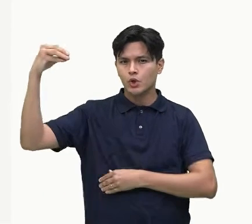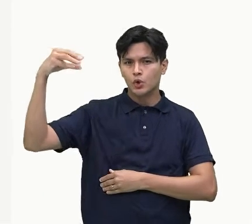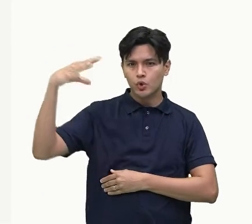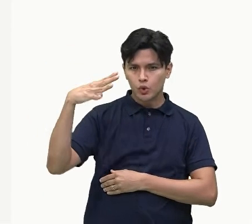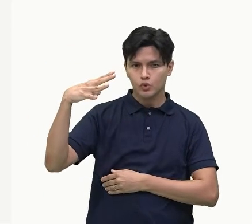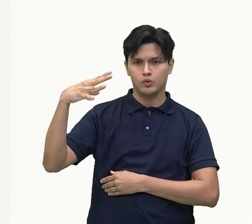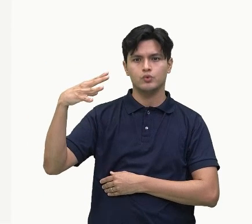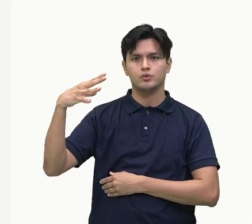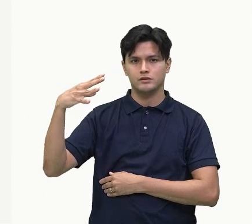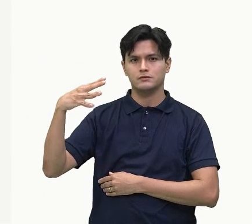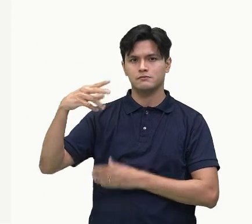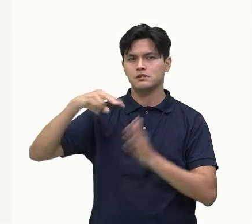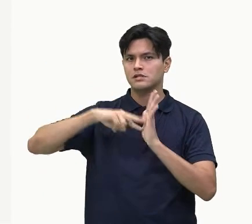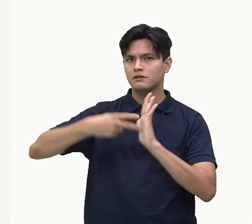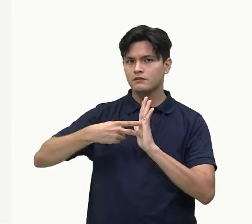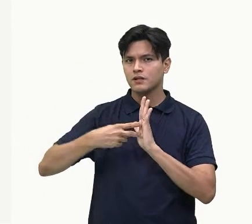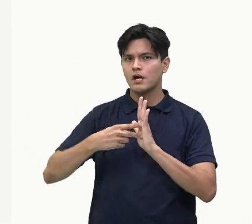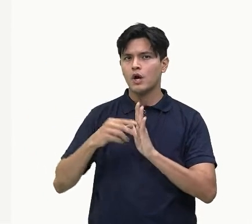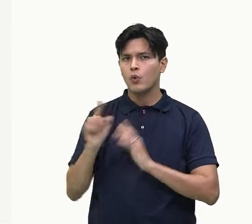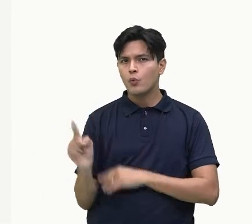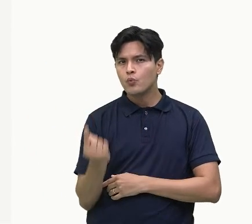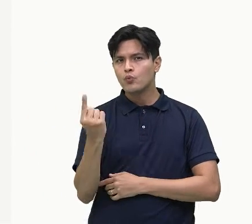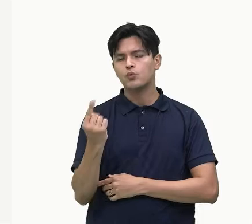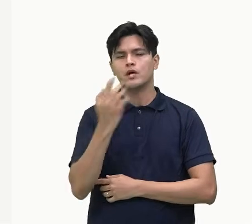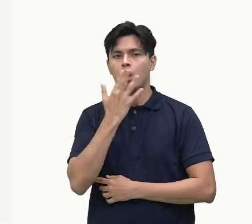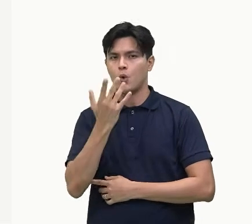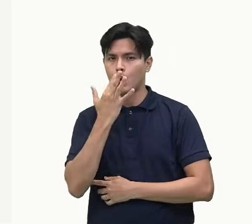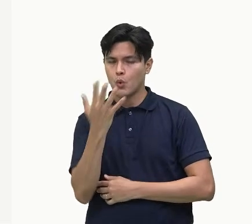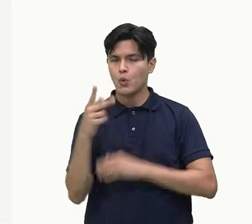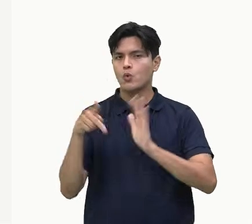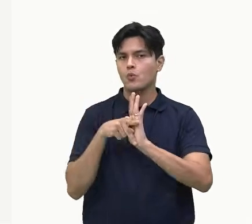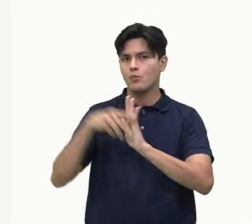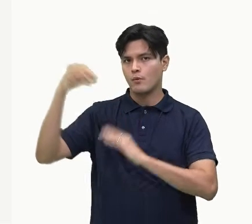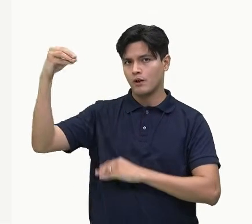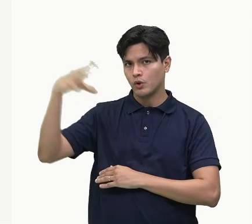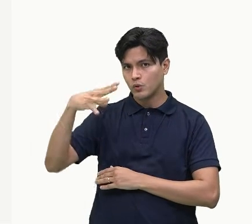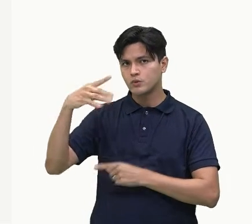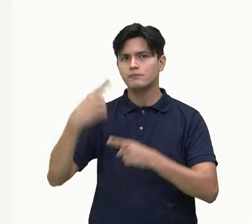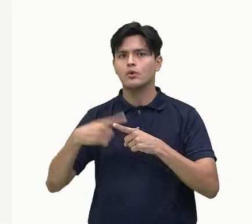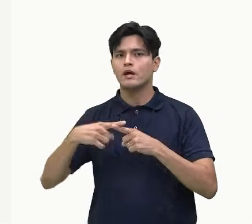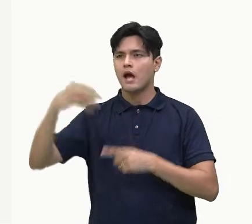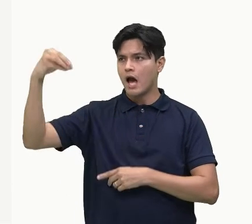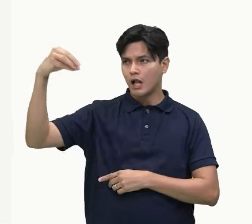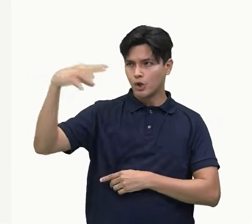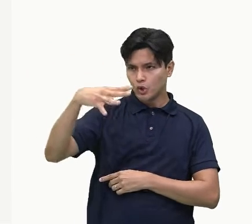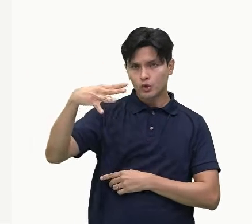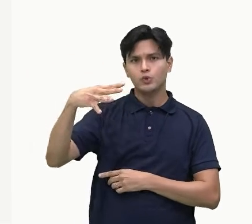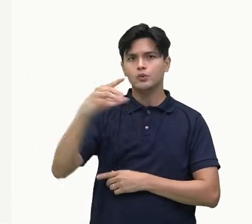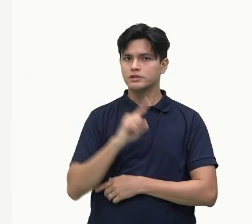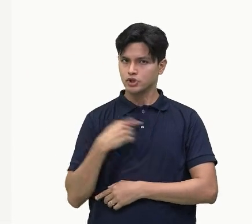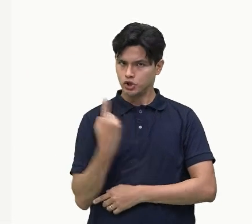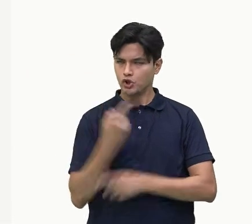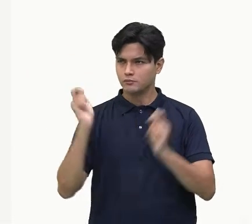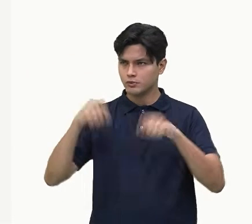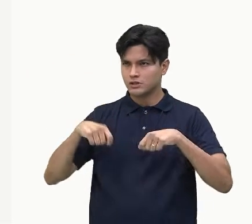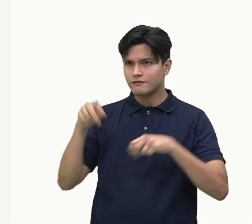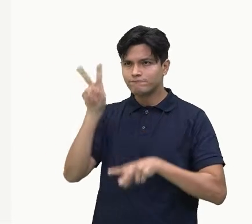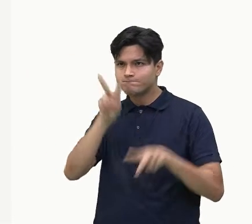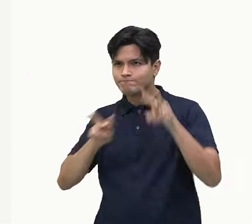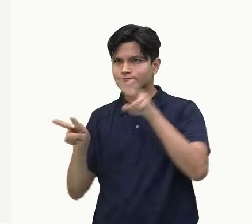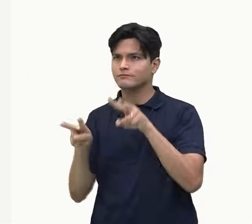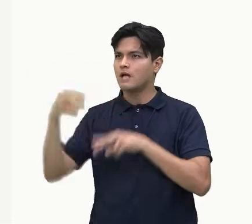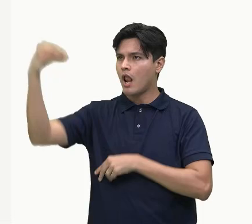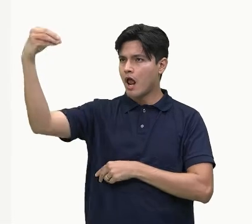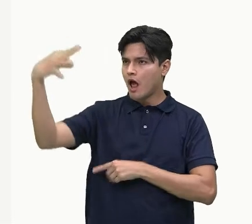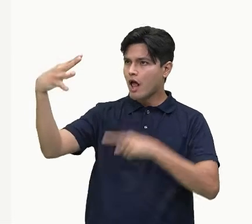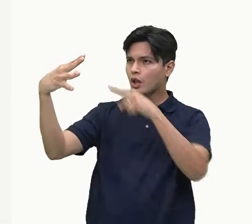das cores da luz, porque a luz visível ela é formada por todas as cores, né, que nós conhecemos. Então, essa